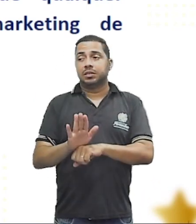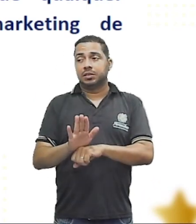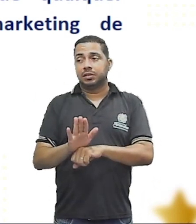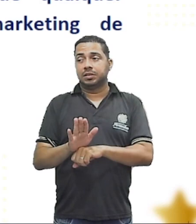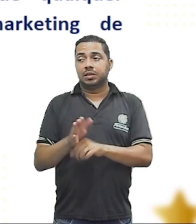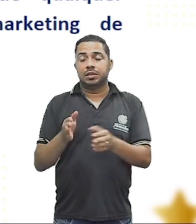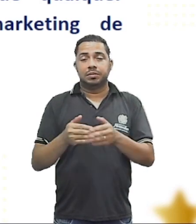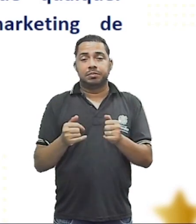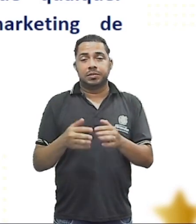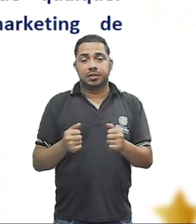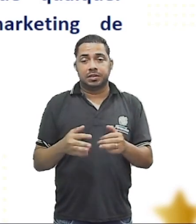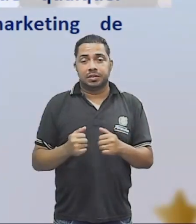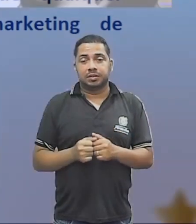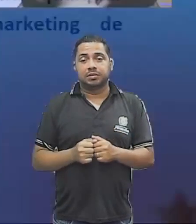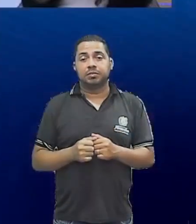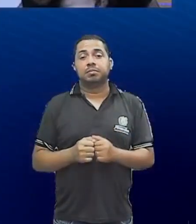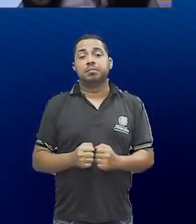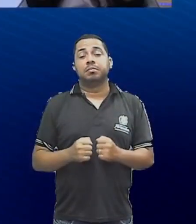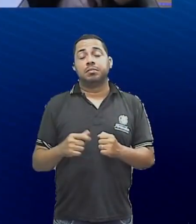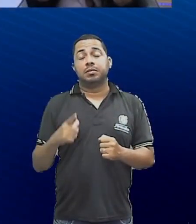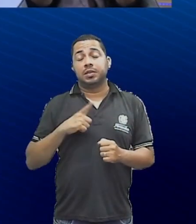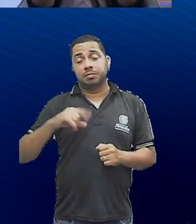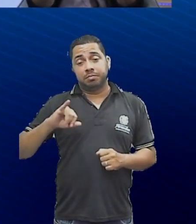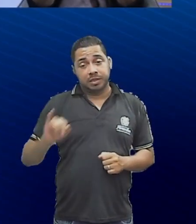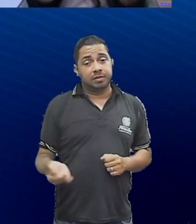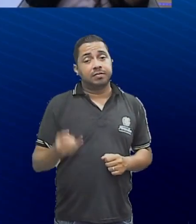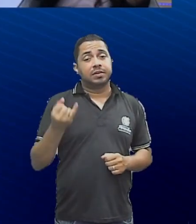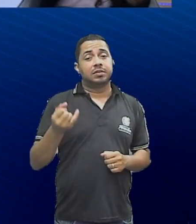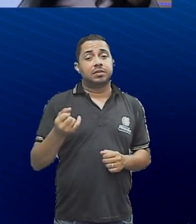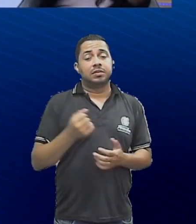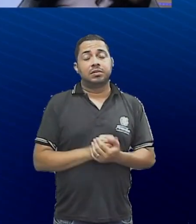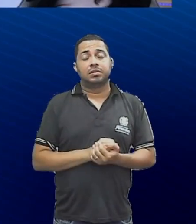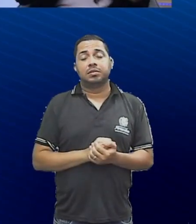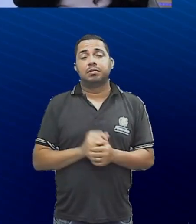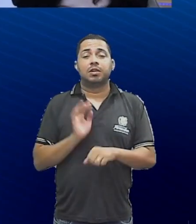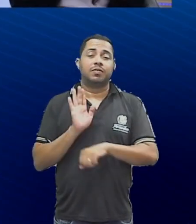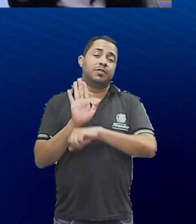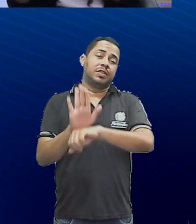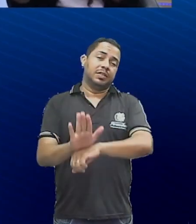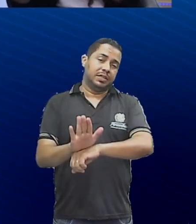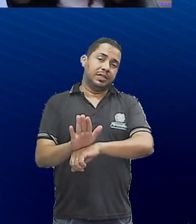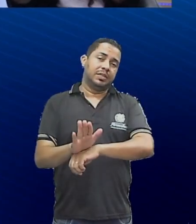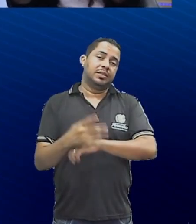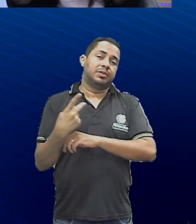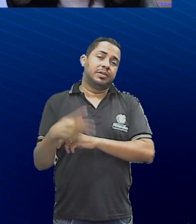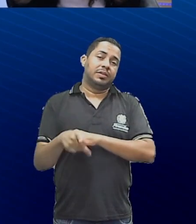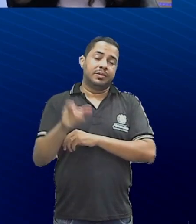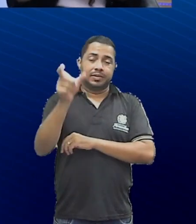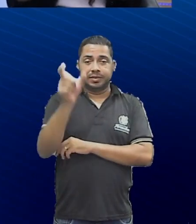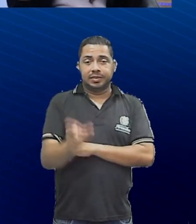uma demanda, que você tenha benefícios e soluções para oferecer ao seu cliente.